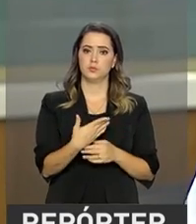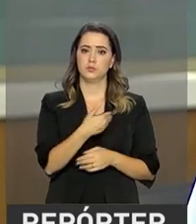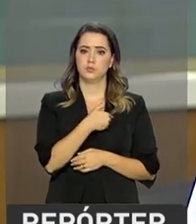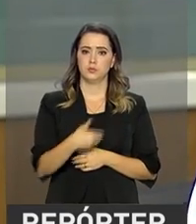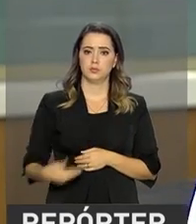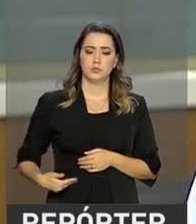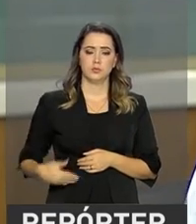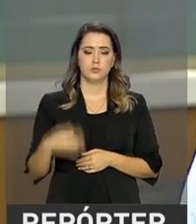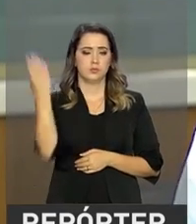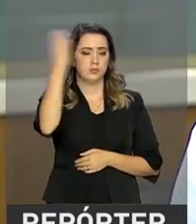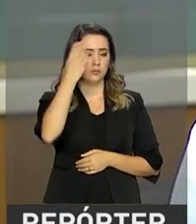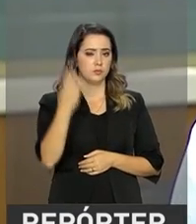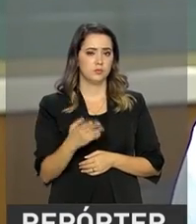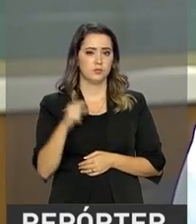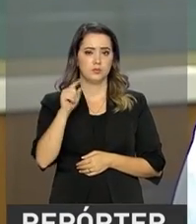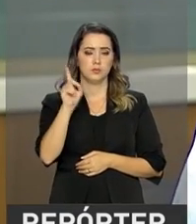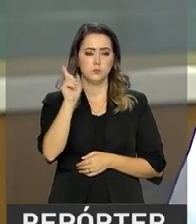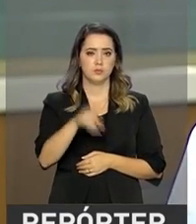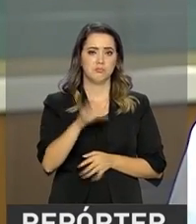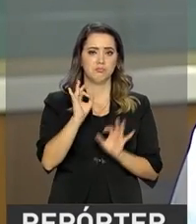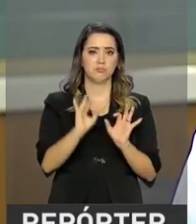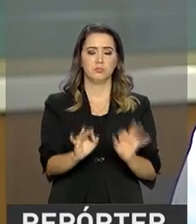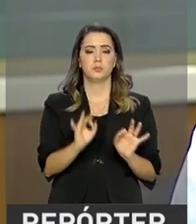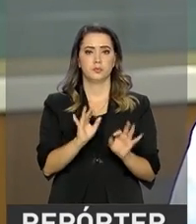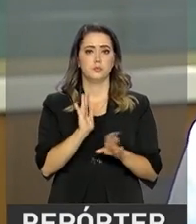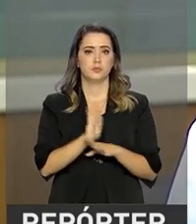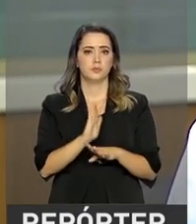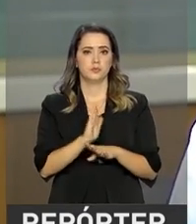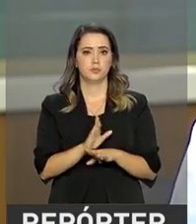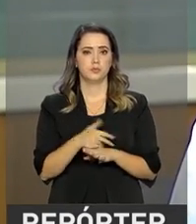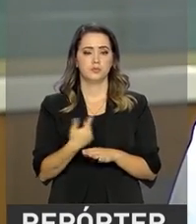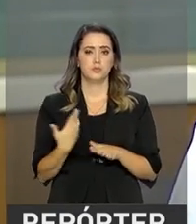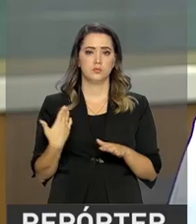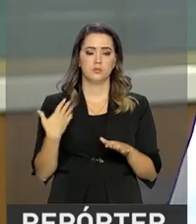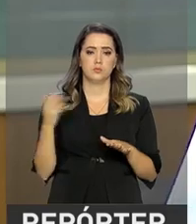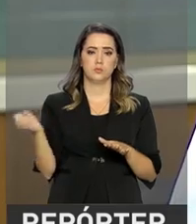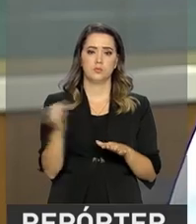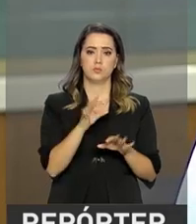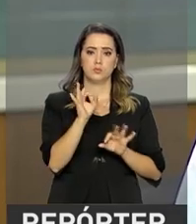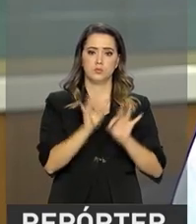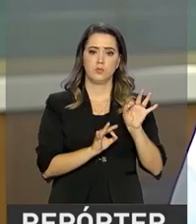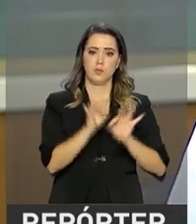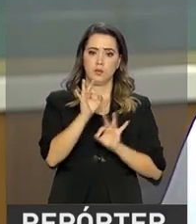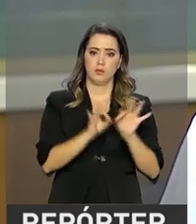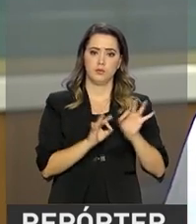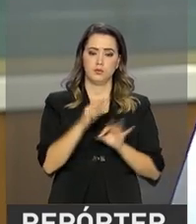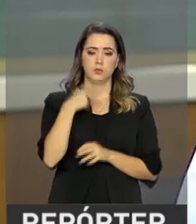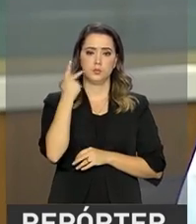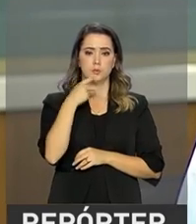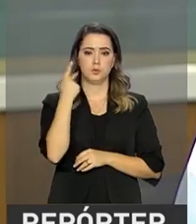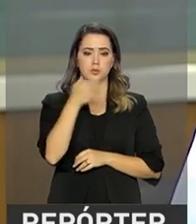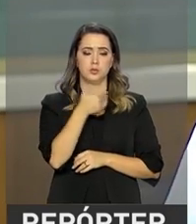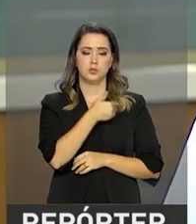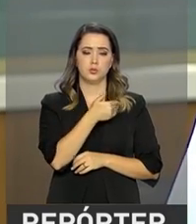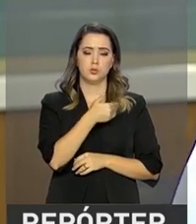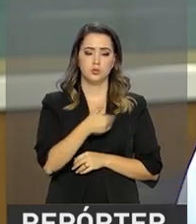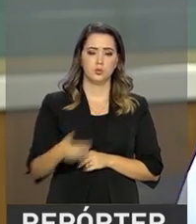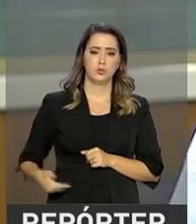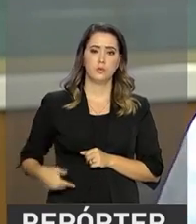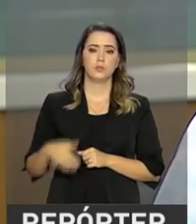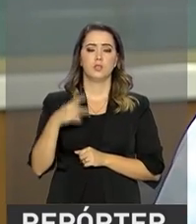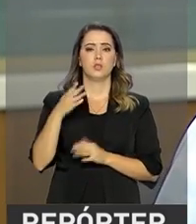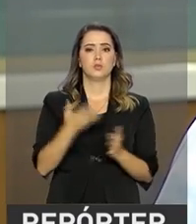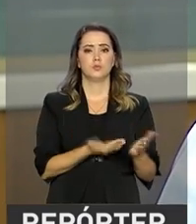governança no brasil que certamente vai colaborar com a implantação de um organismo de juventude não só na união nos estados